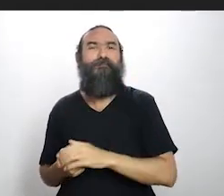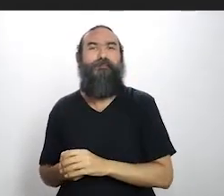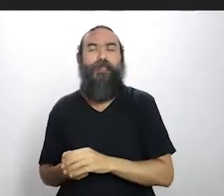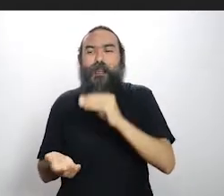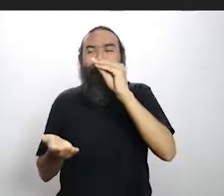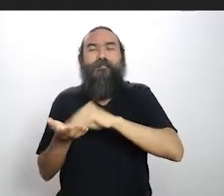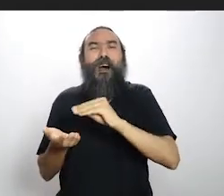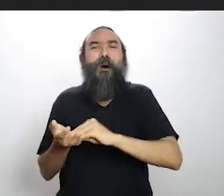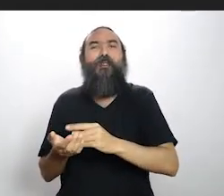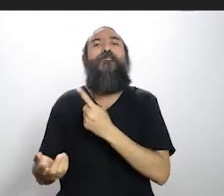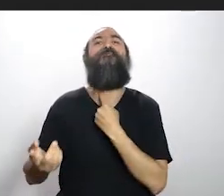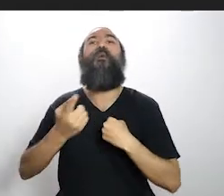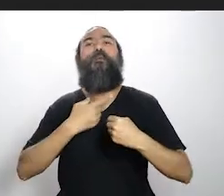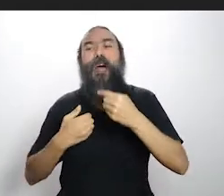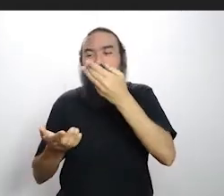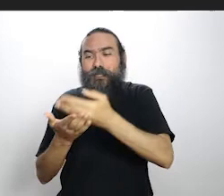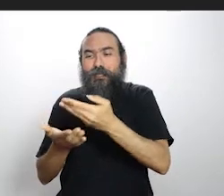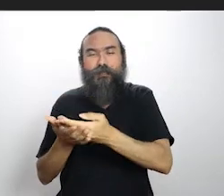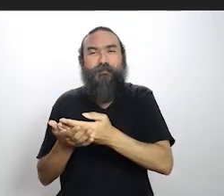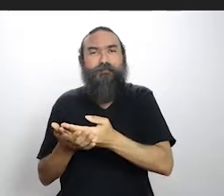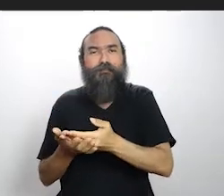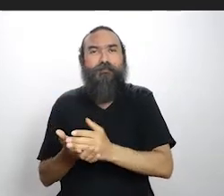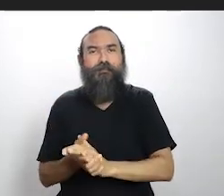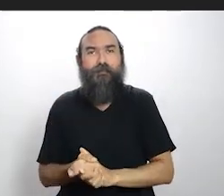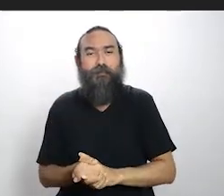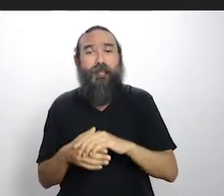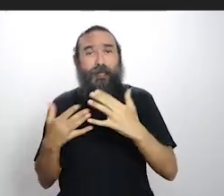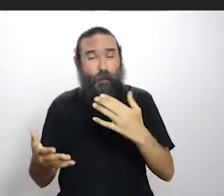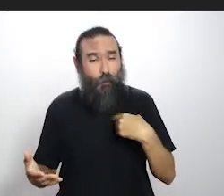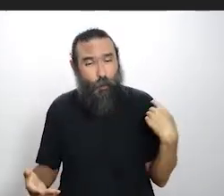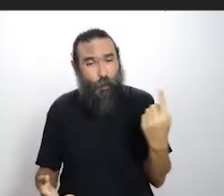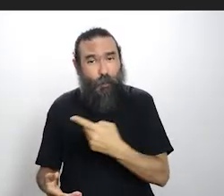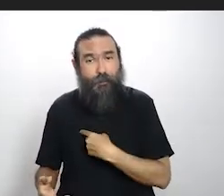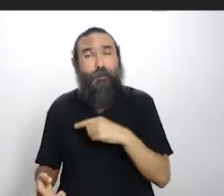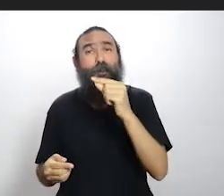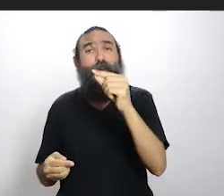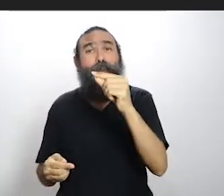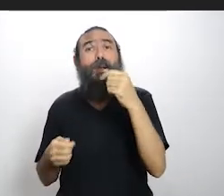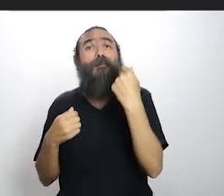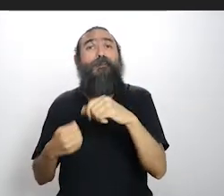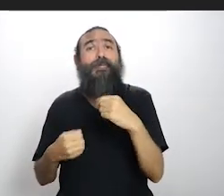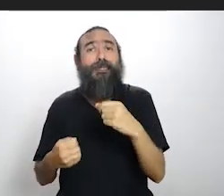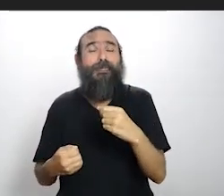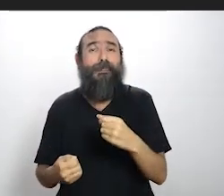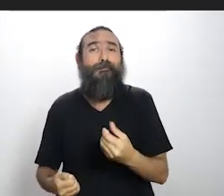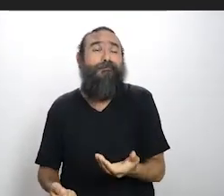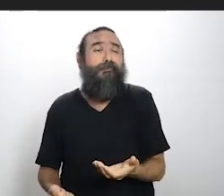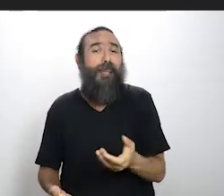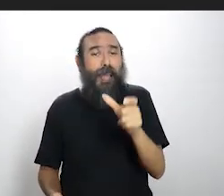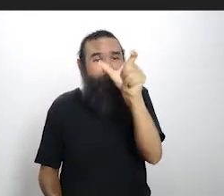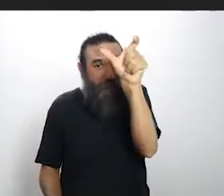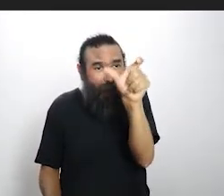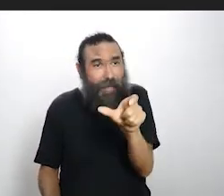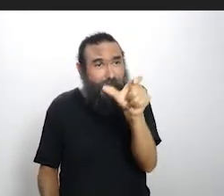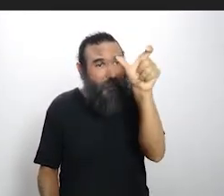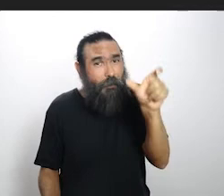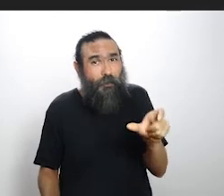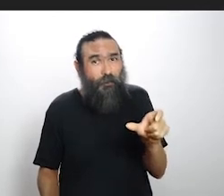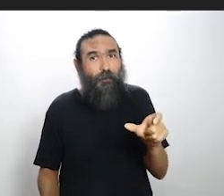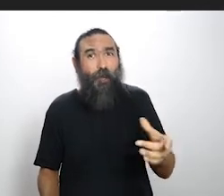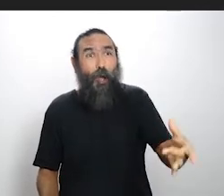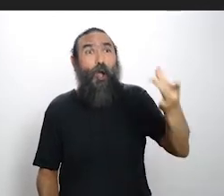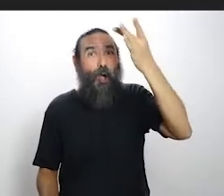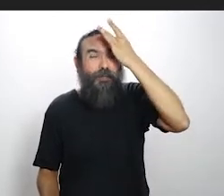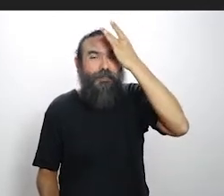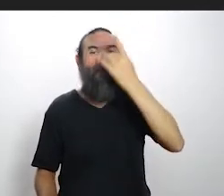da iniciativa dos indivíduos em relação à prática dessas políticas dentro das escolas, dentro dos espaços formais. Eu fico